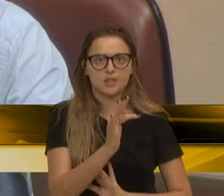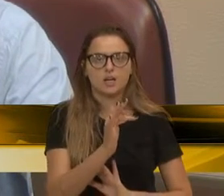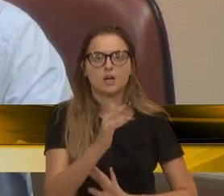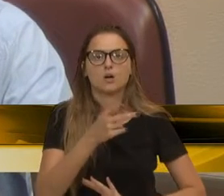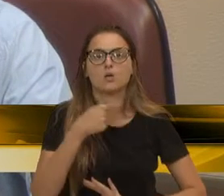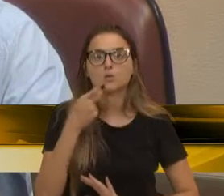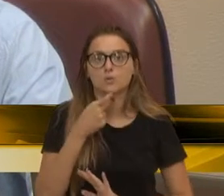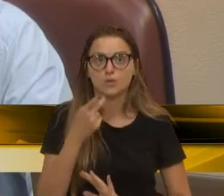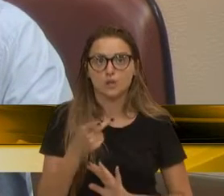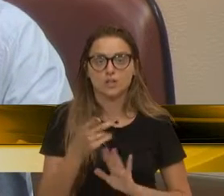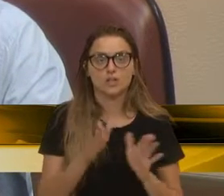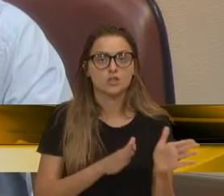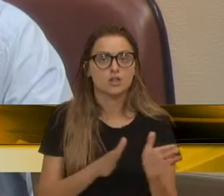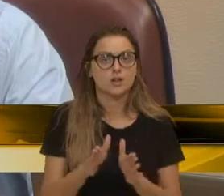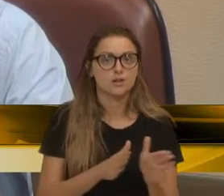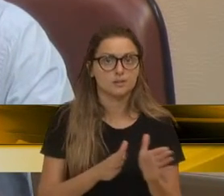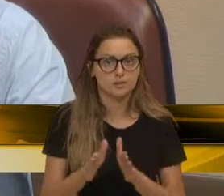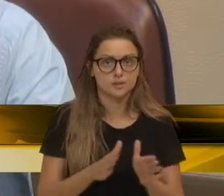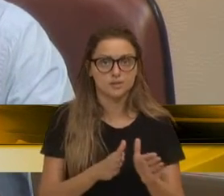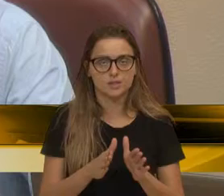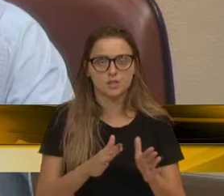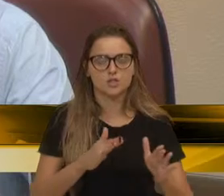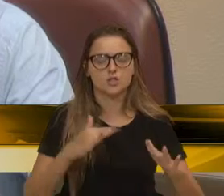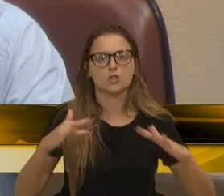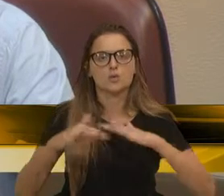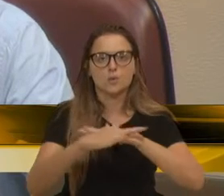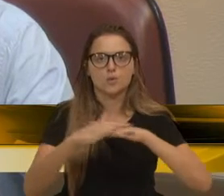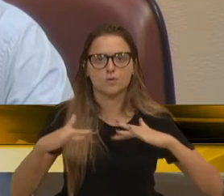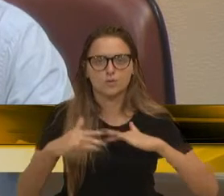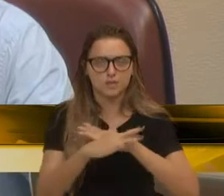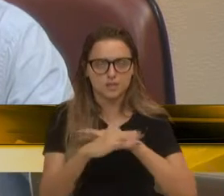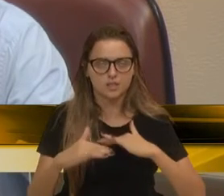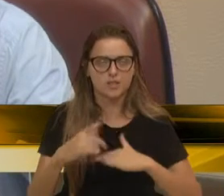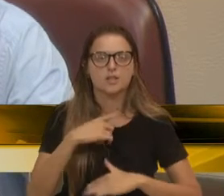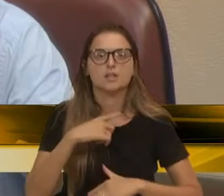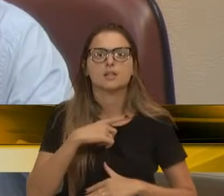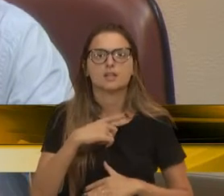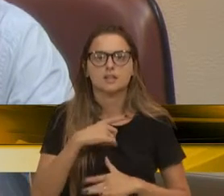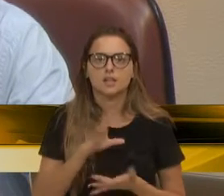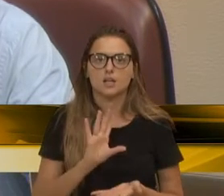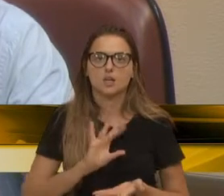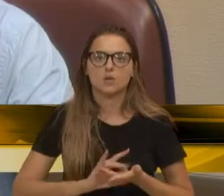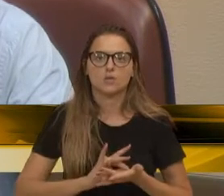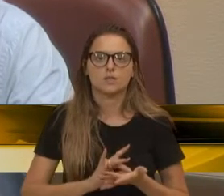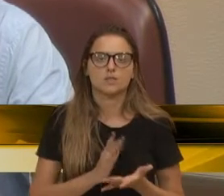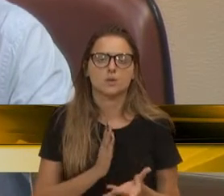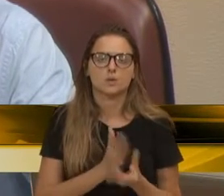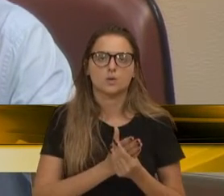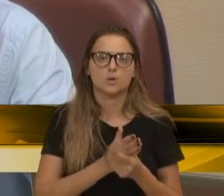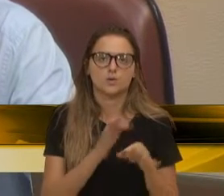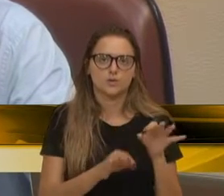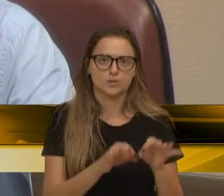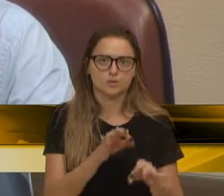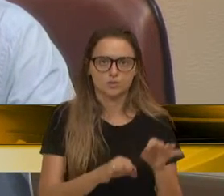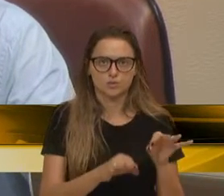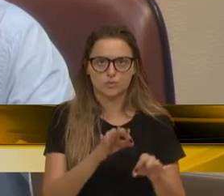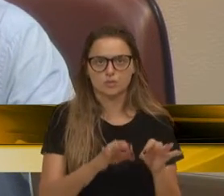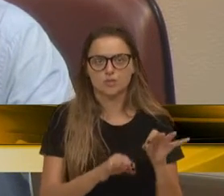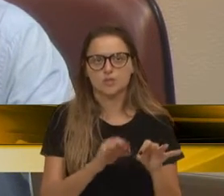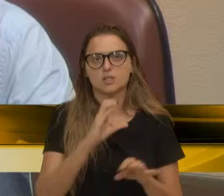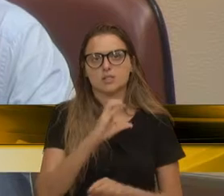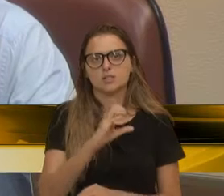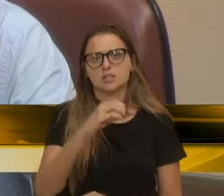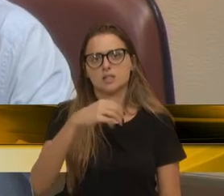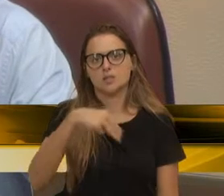12 a lei de mobilidade urbana que lhe asseguram legitimidade e segurança jurídica o cnt